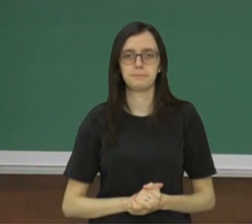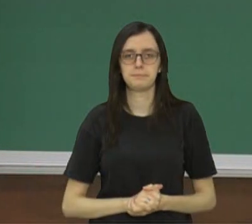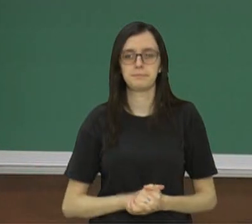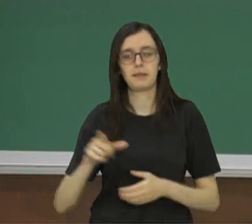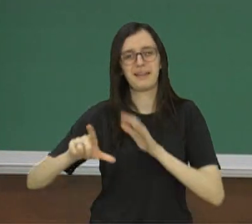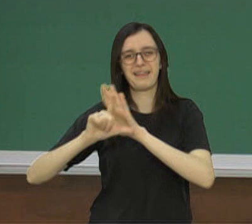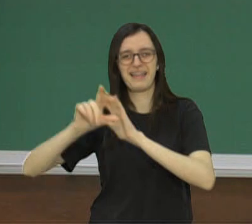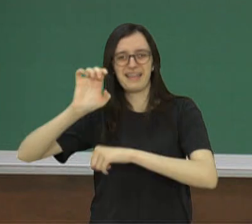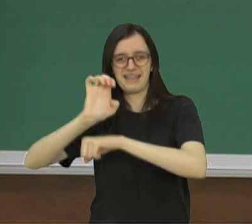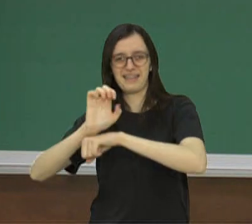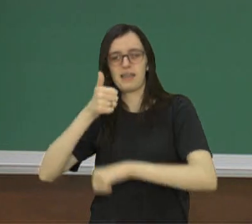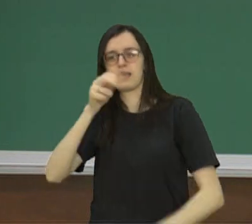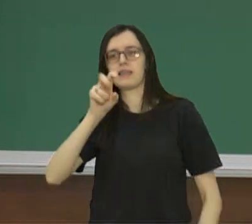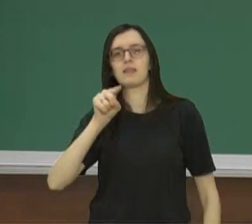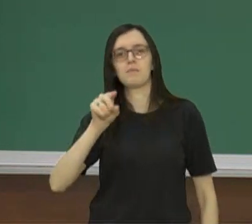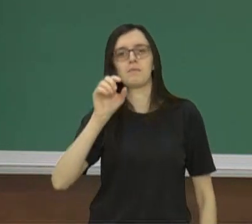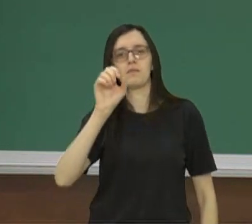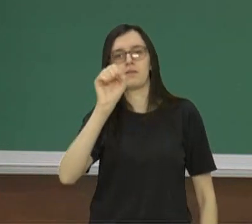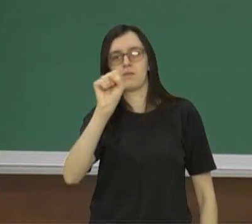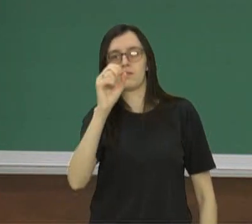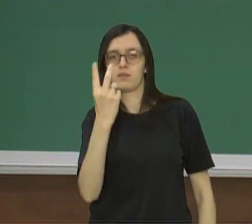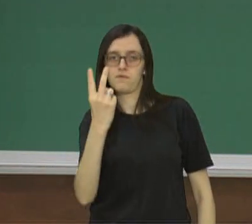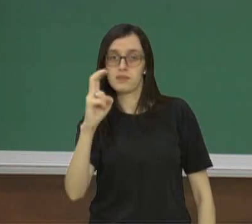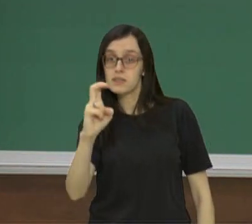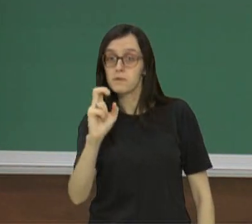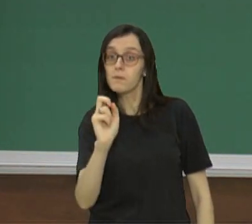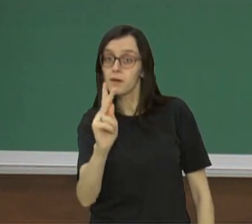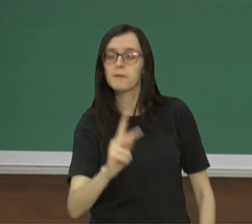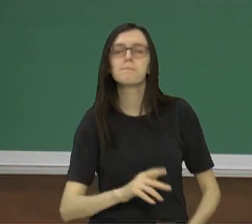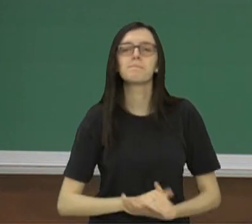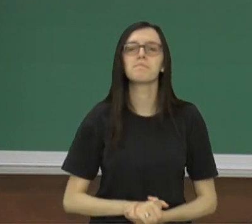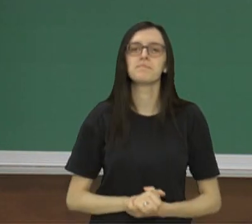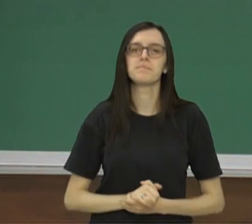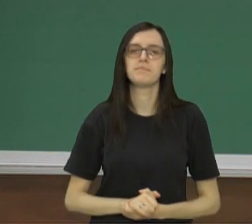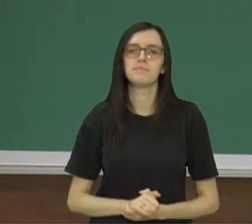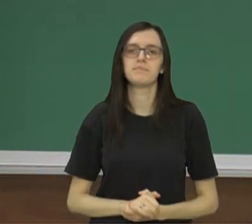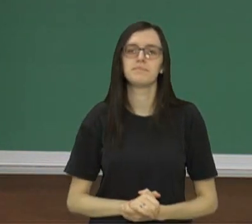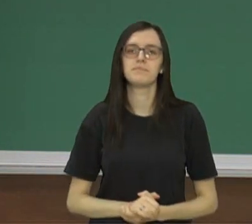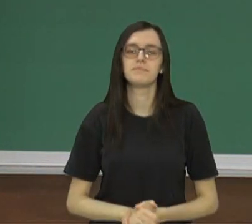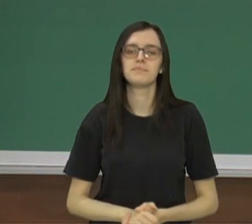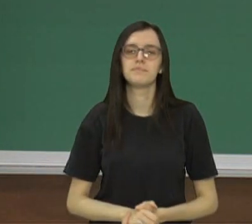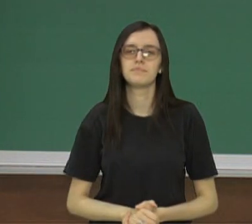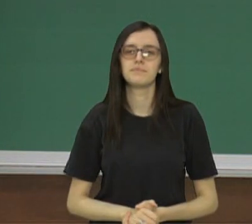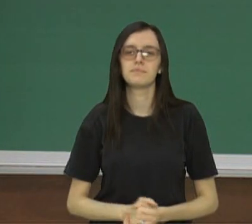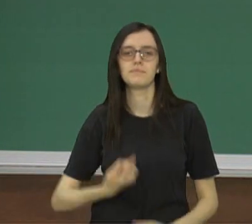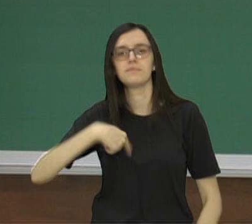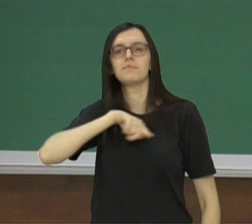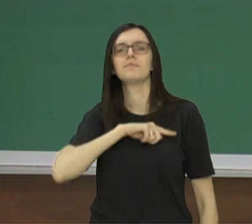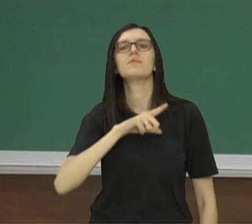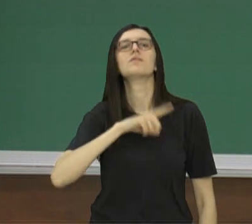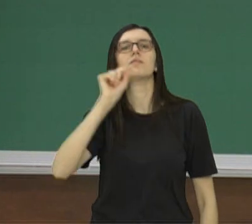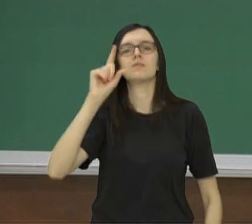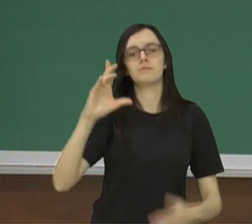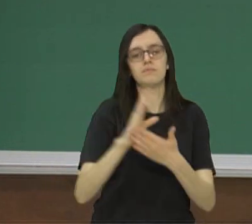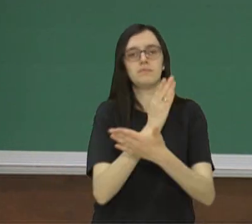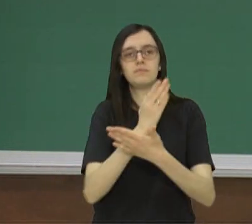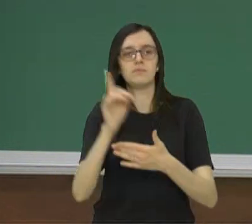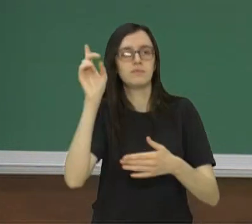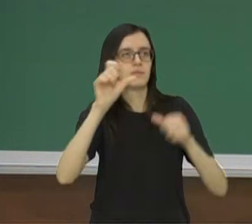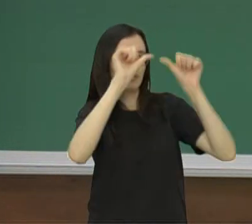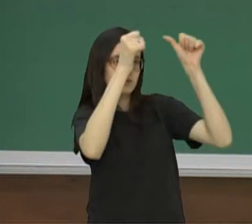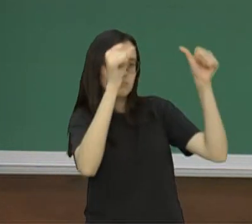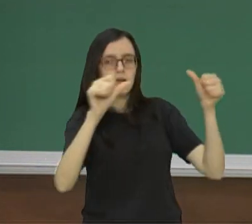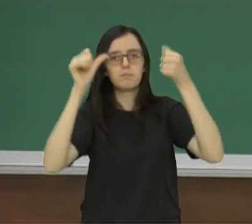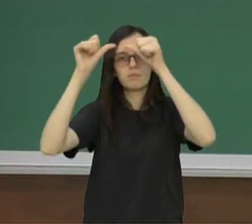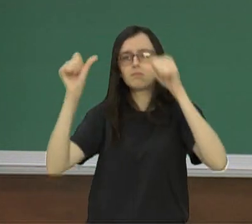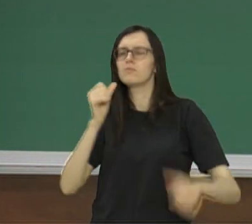Lei Estadual 15.825, ok? Então, aqui nós temos a divisão, um mapa bem